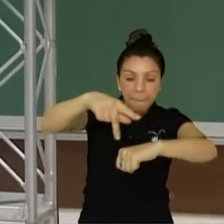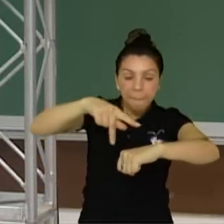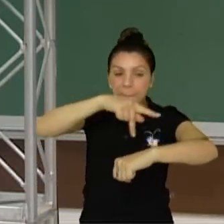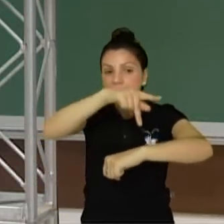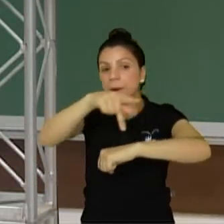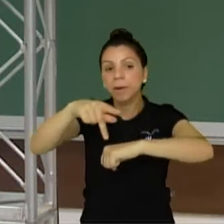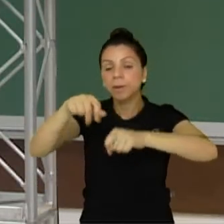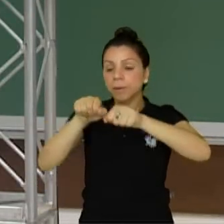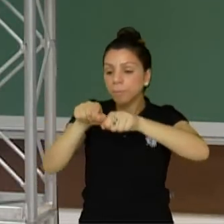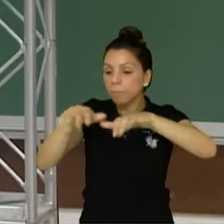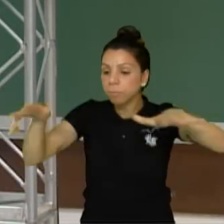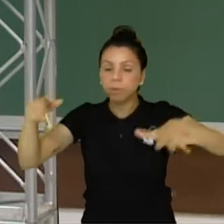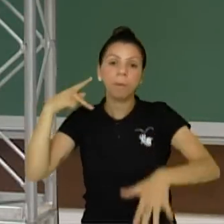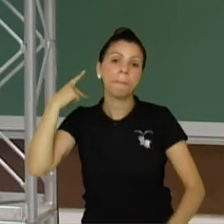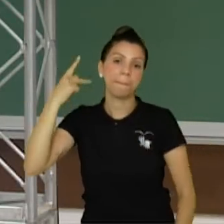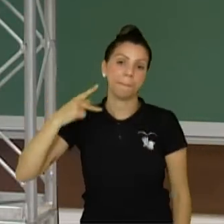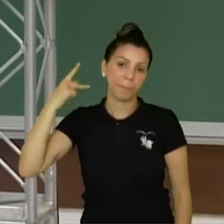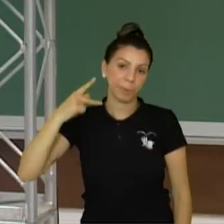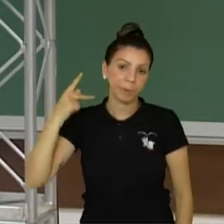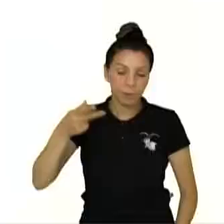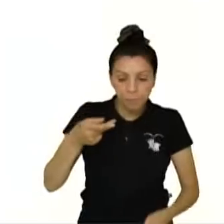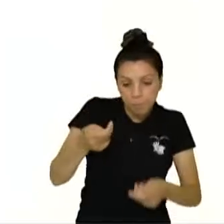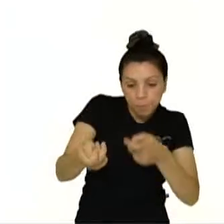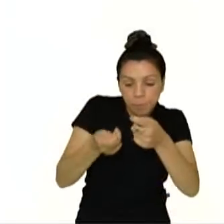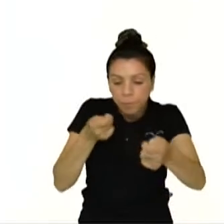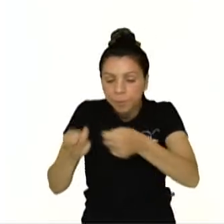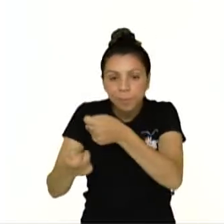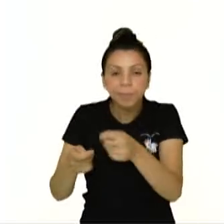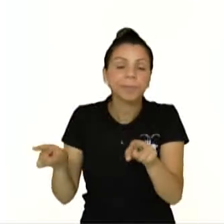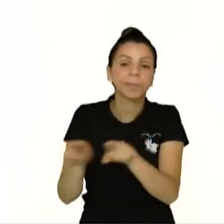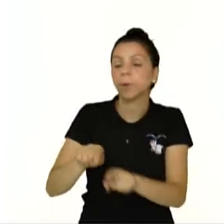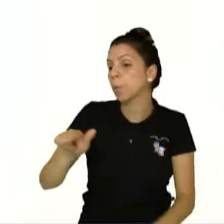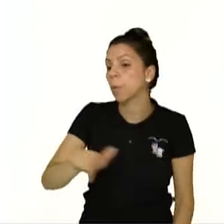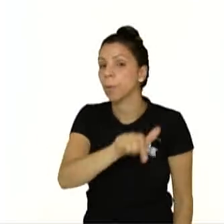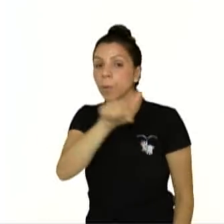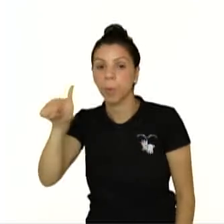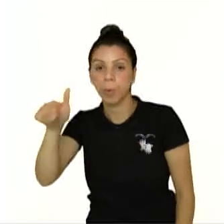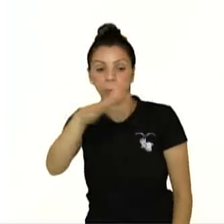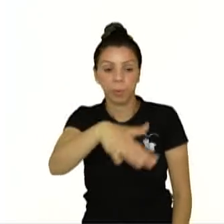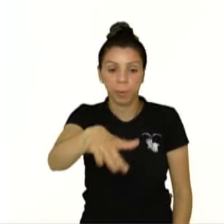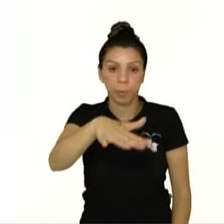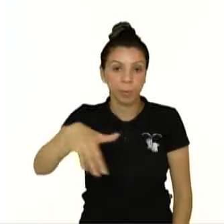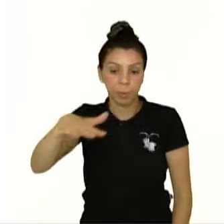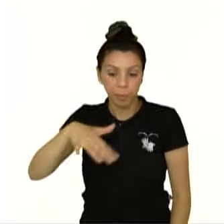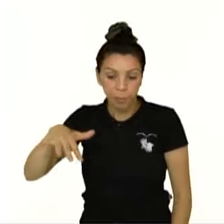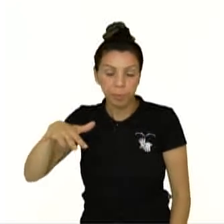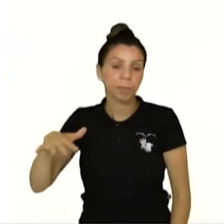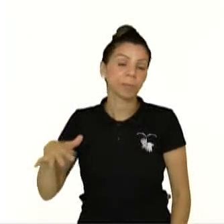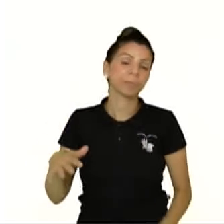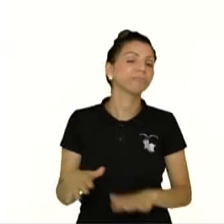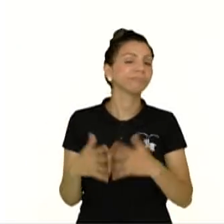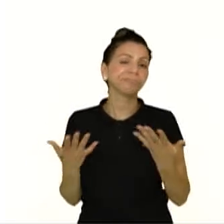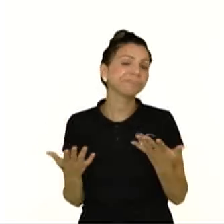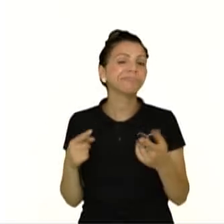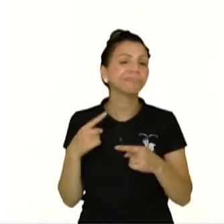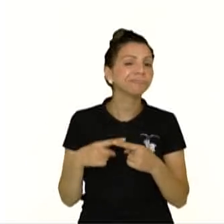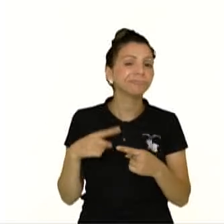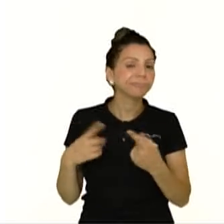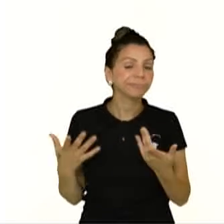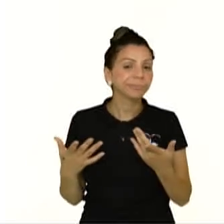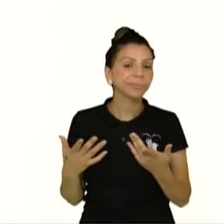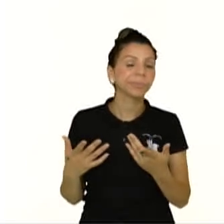buscando expandir politicamente, ou seja, seus domínios sobre outros territórios. Para quê? Para